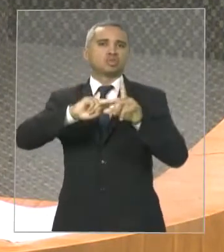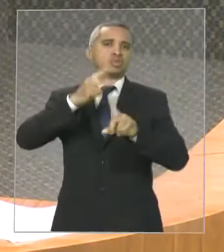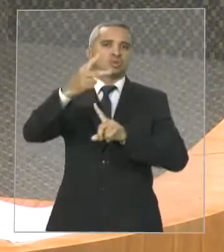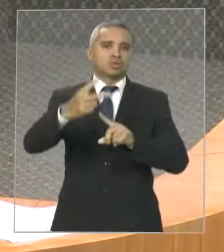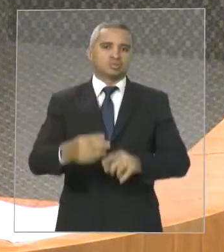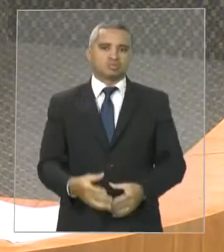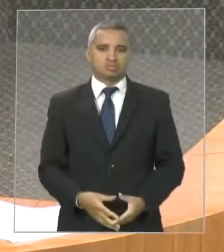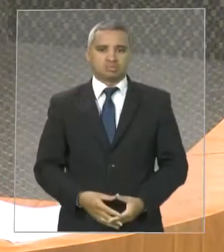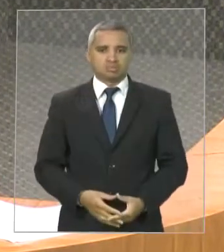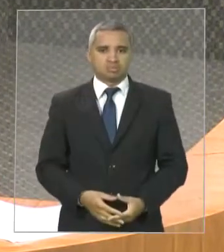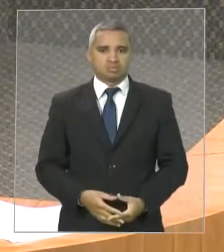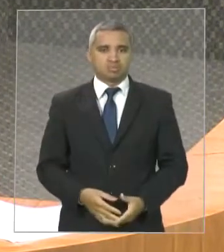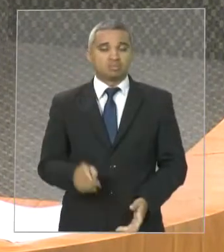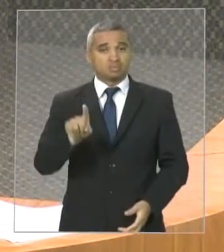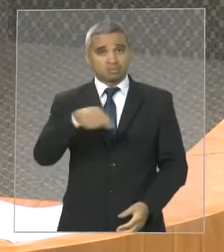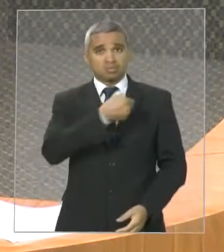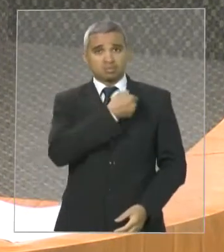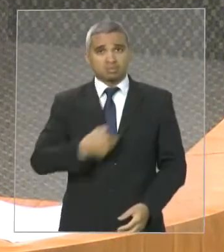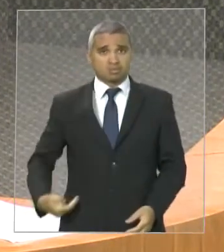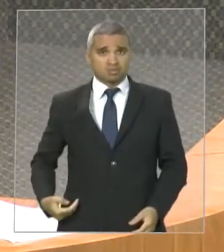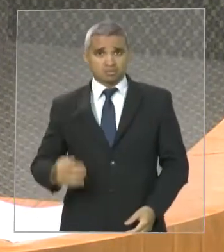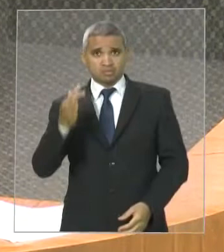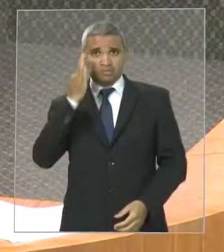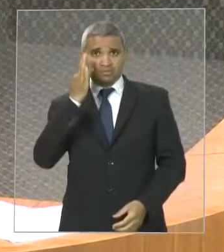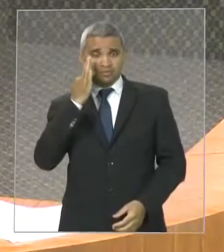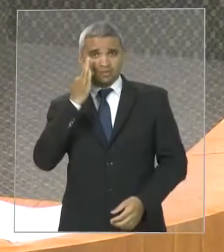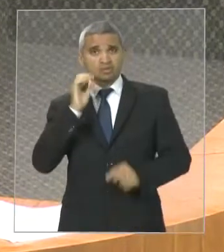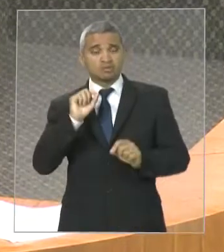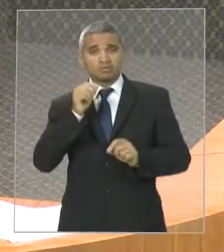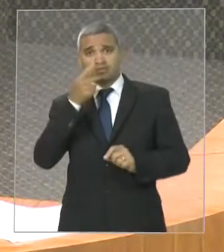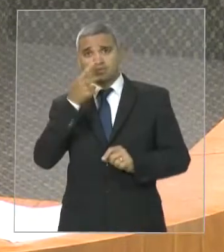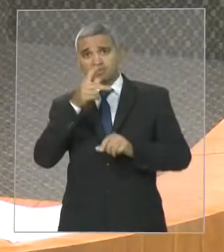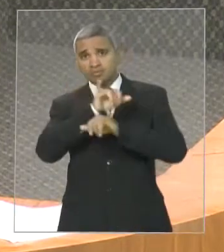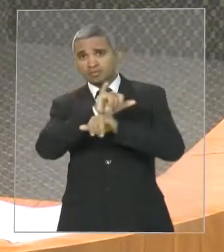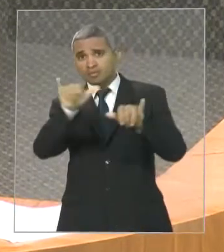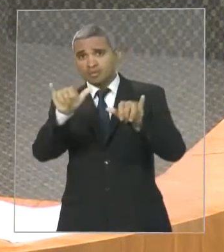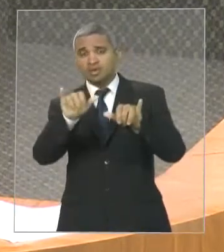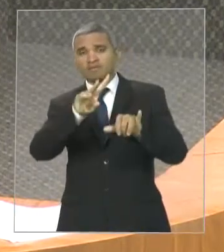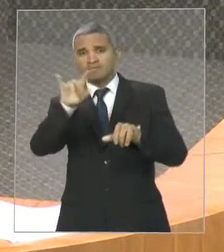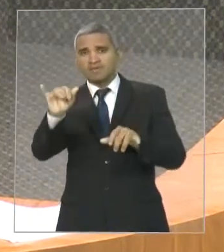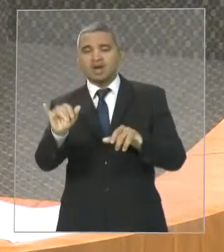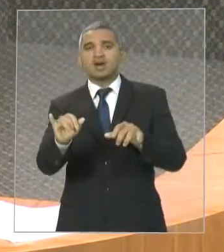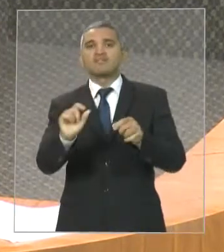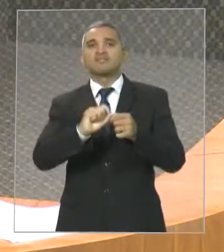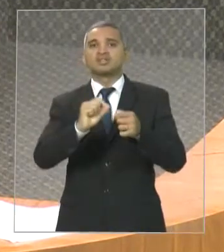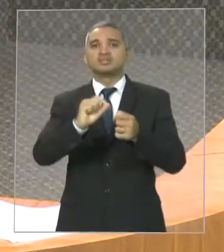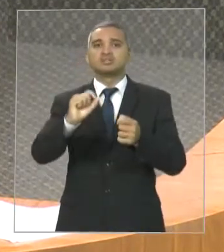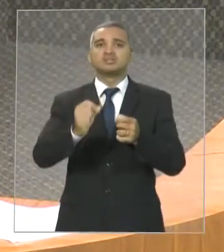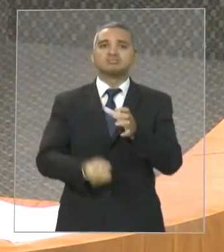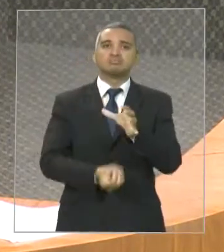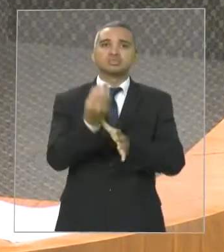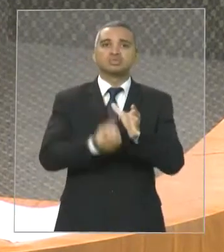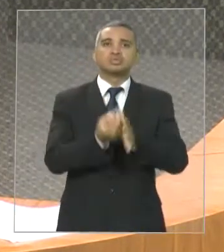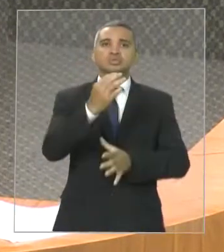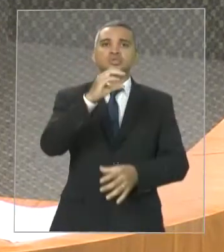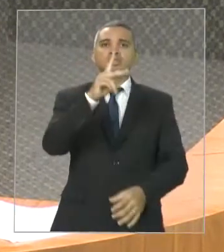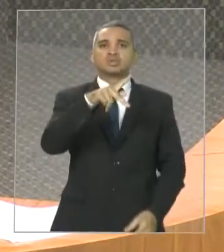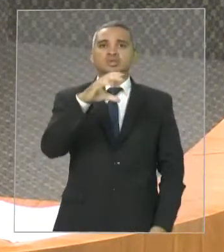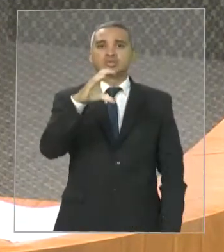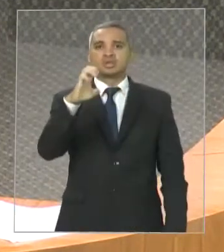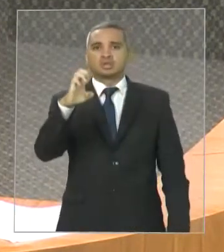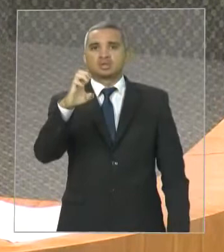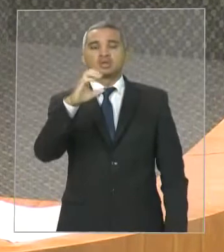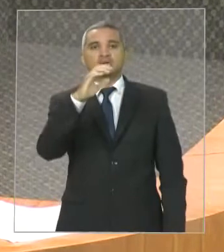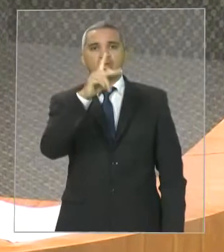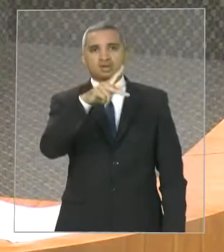Foi o governo do Estado do Maranhão que ia implantar a PEC 300 no Estado do Maranhão para